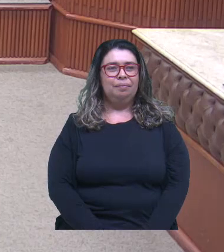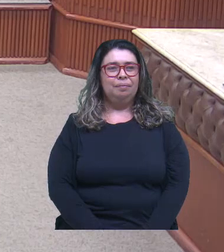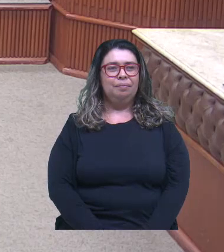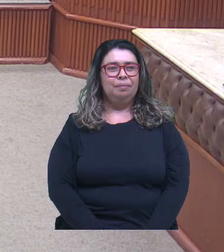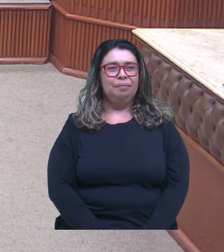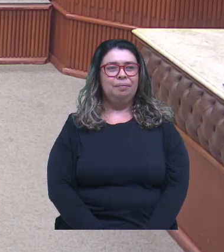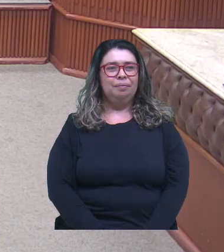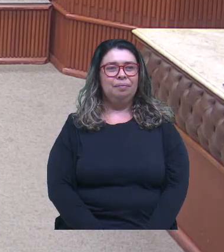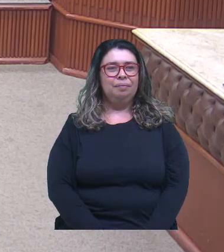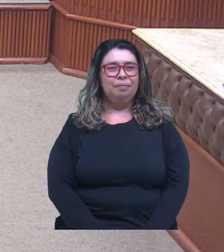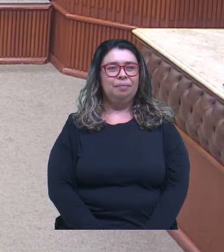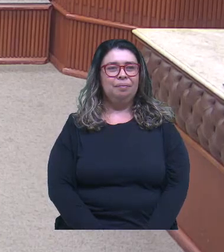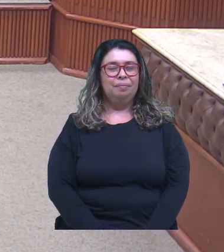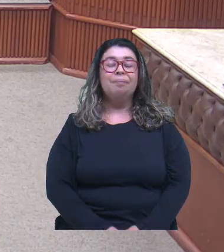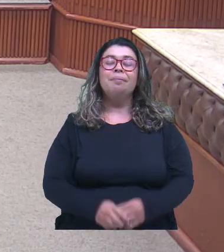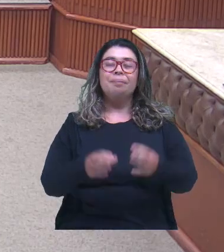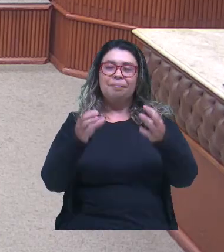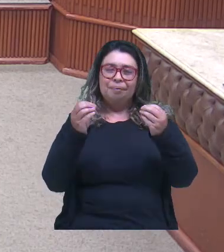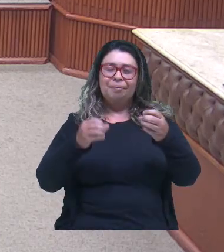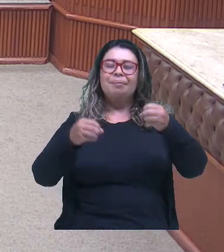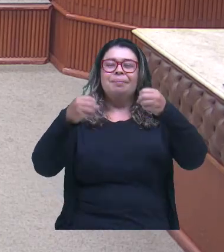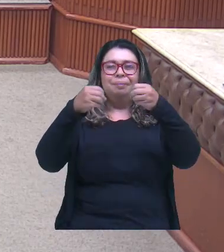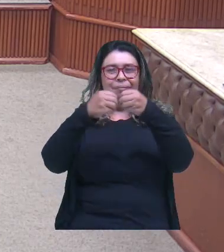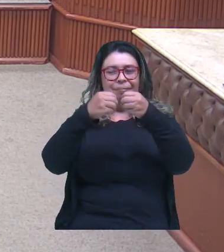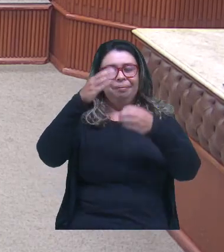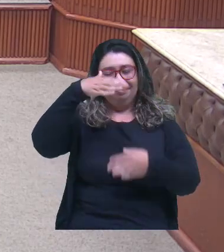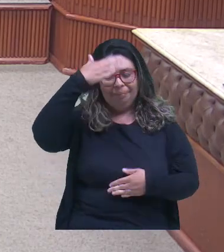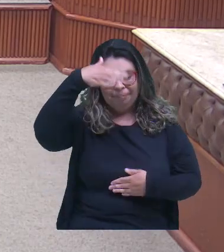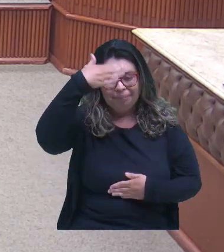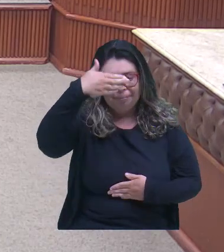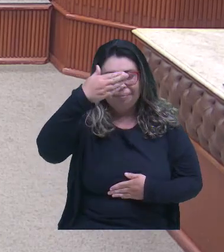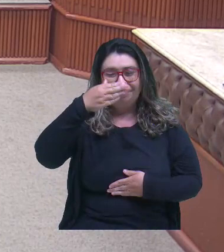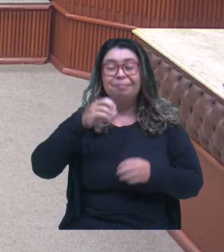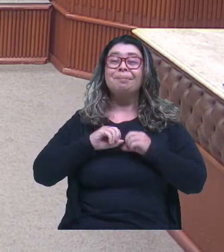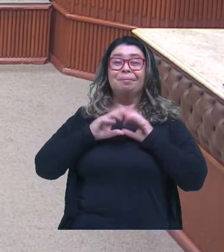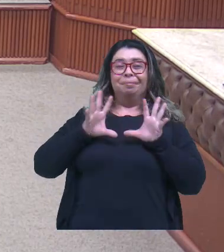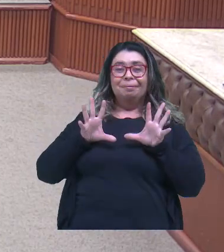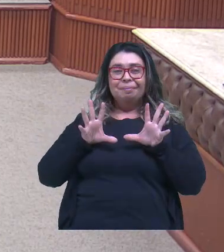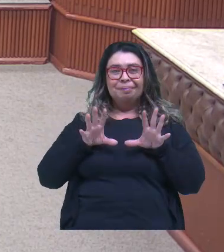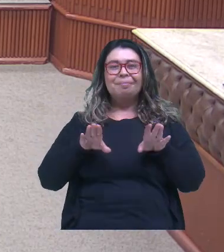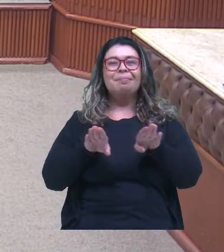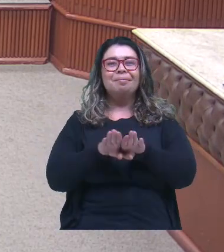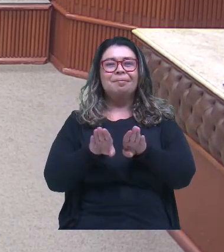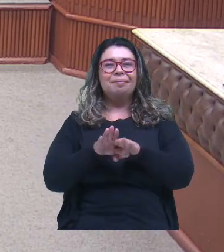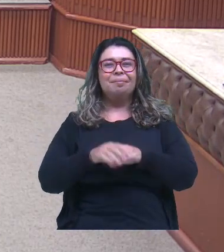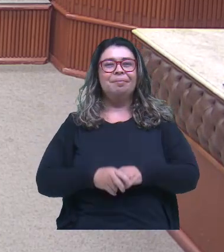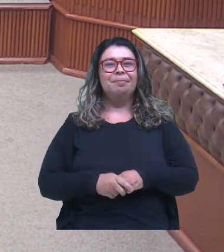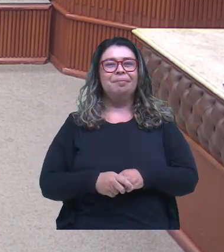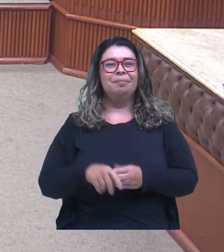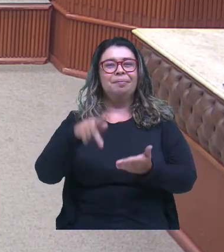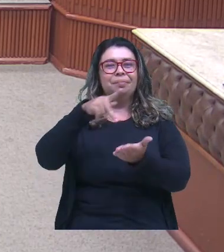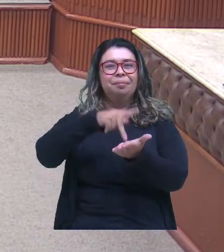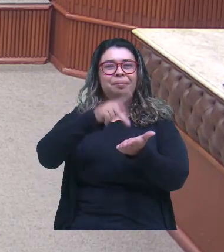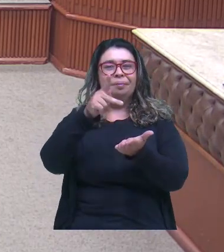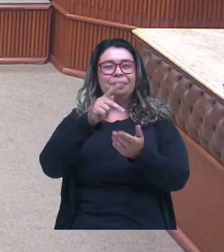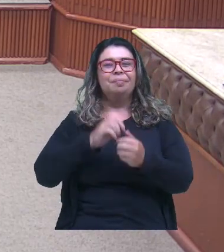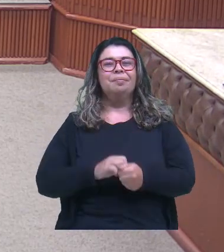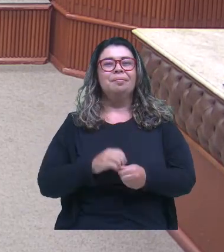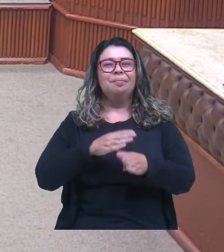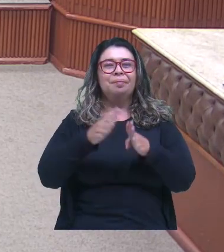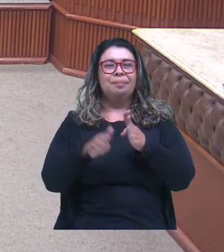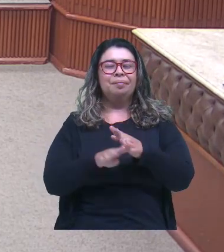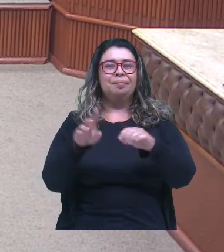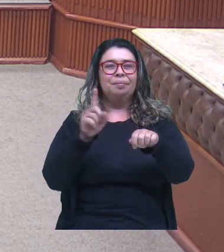Tenente Dias, muito merecedor desta homenagem surpresa pela sua participação em todos os